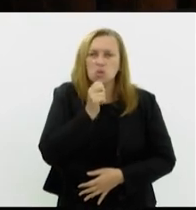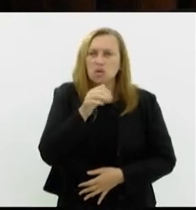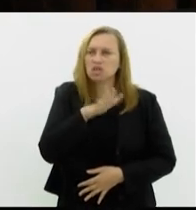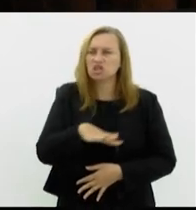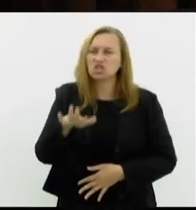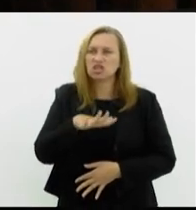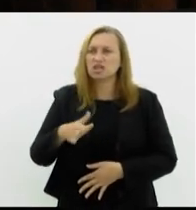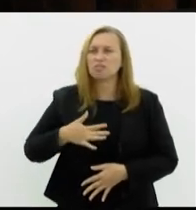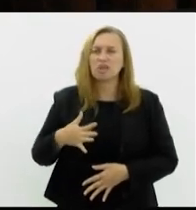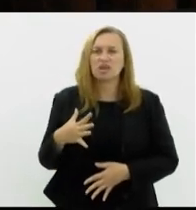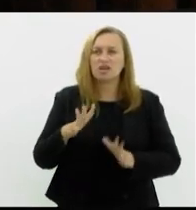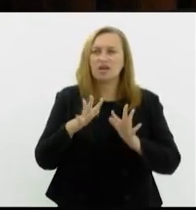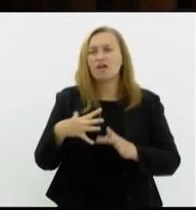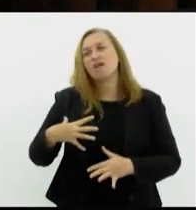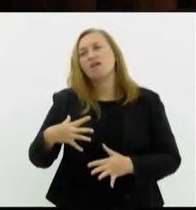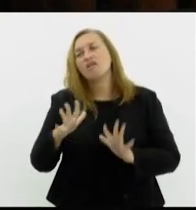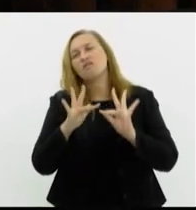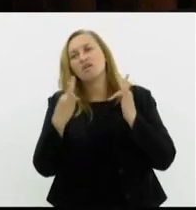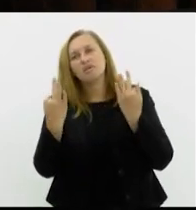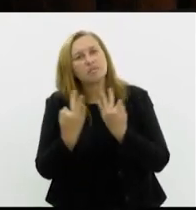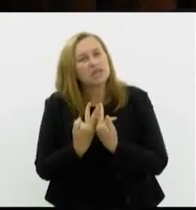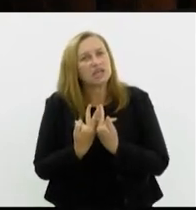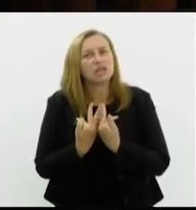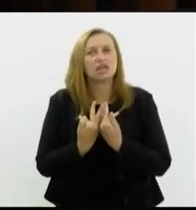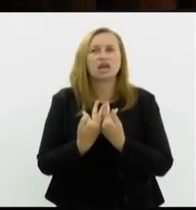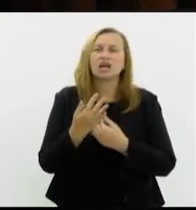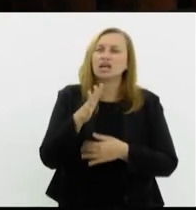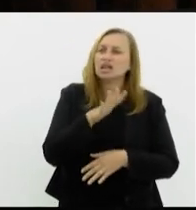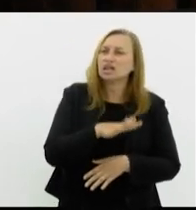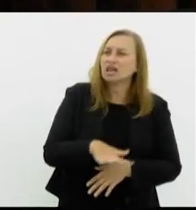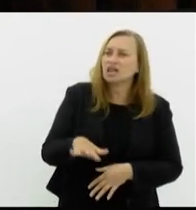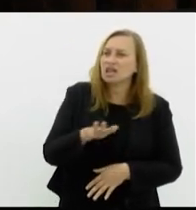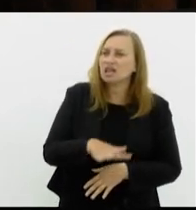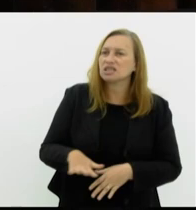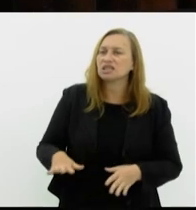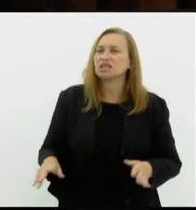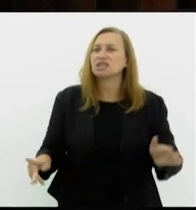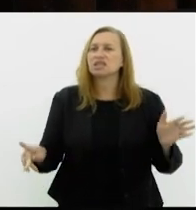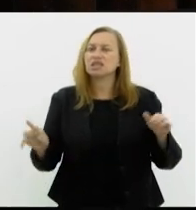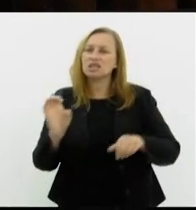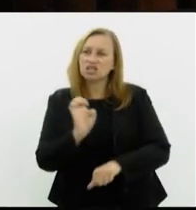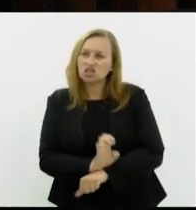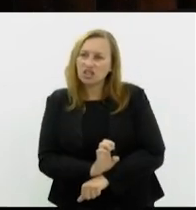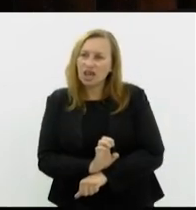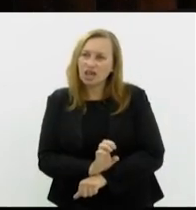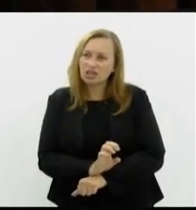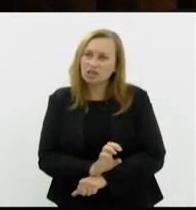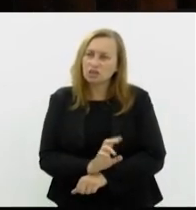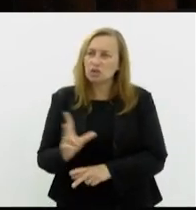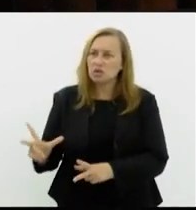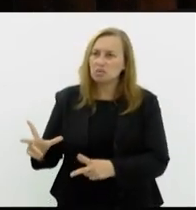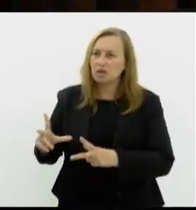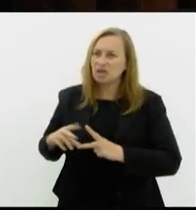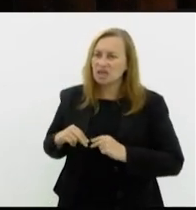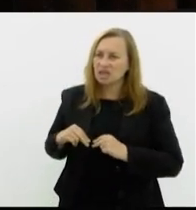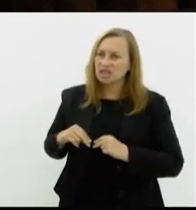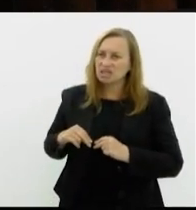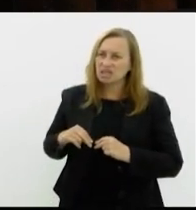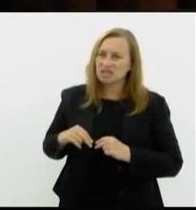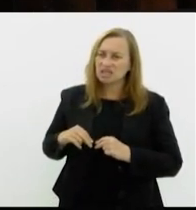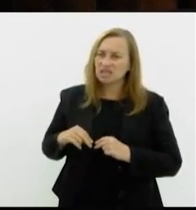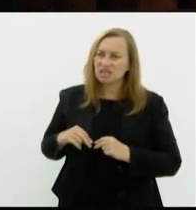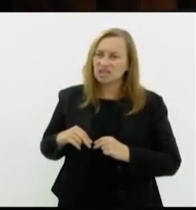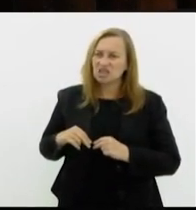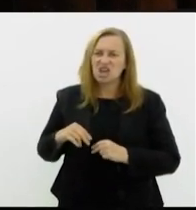da minha família, do meu convívio, nenhuma criança desse estado merecia se sujeitar a